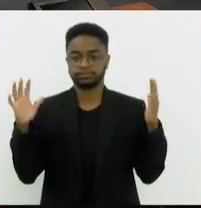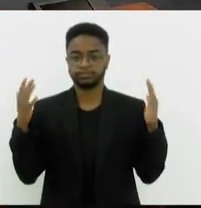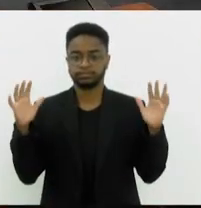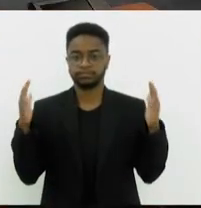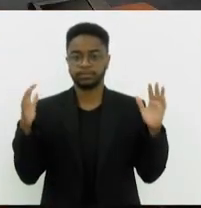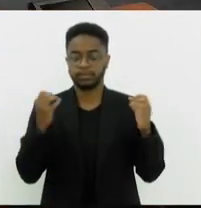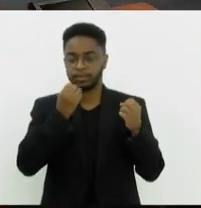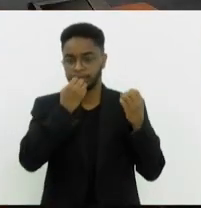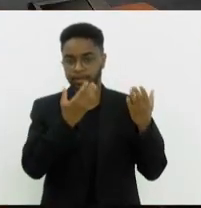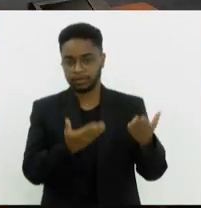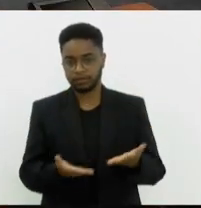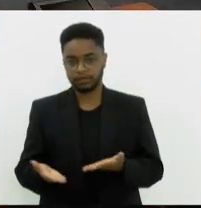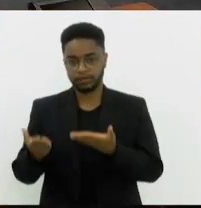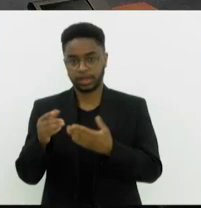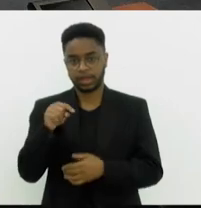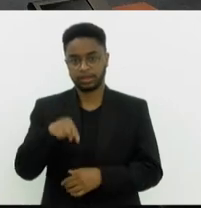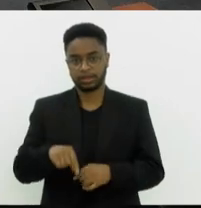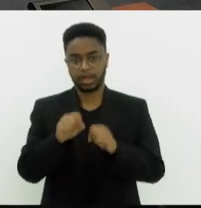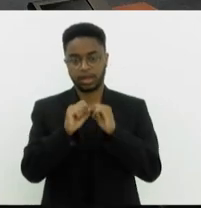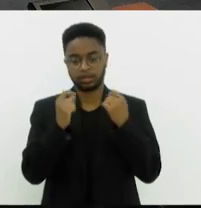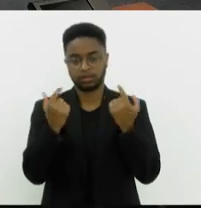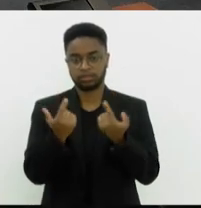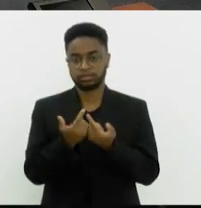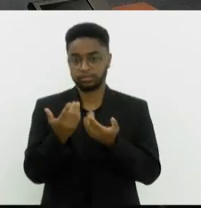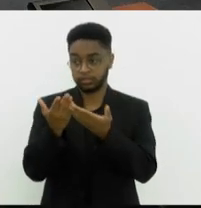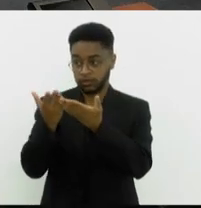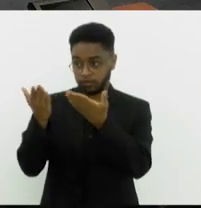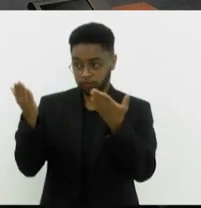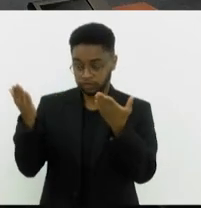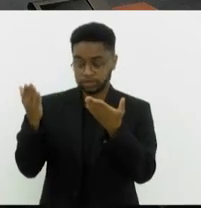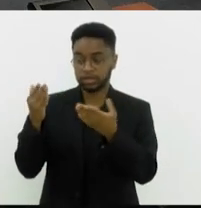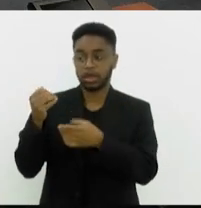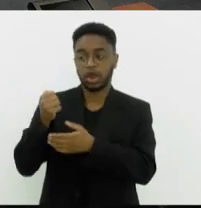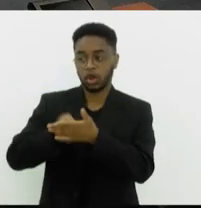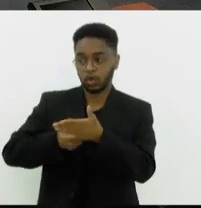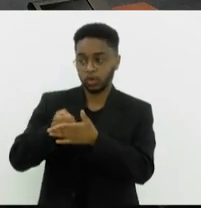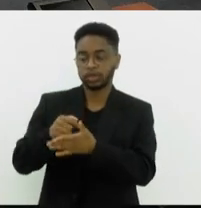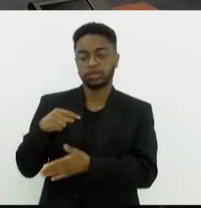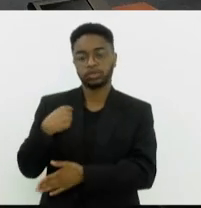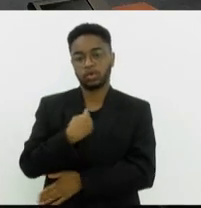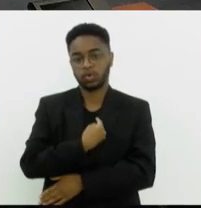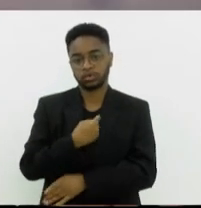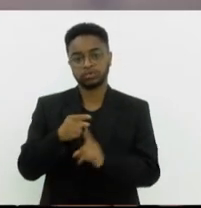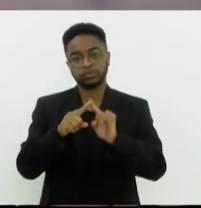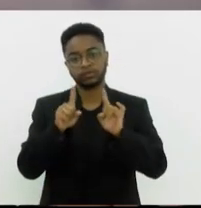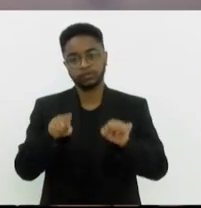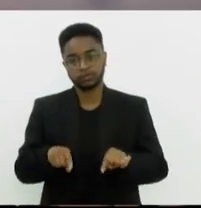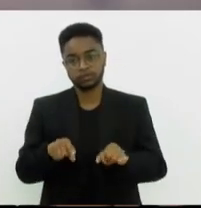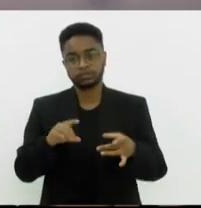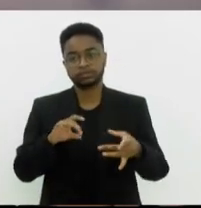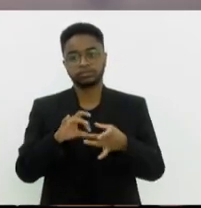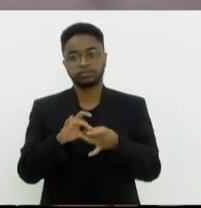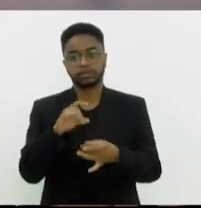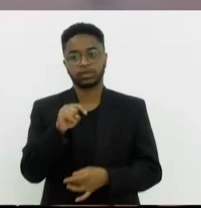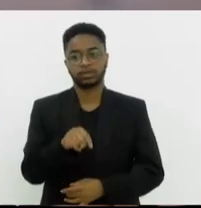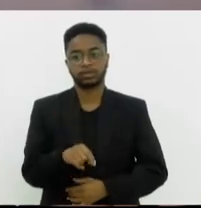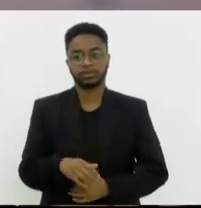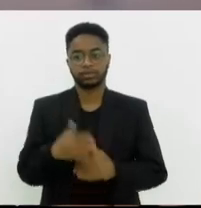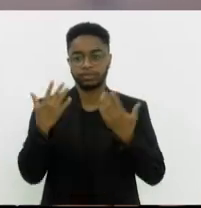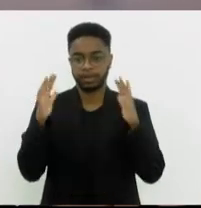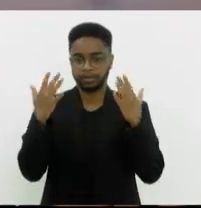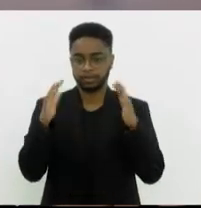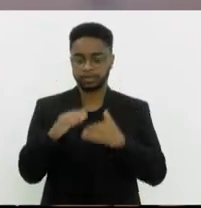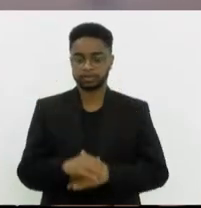Sejam muito bem-vindos a esta Casa, todos vocês, a luta é nossa, dos servidores é a luta desta Casa.